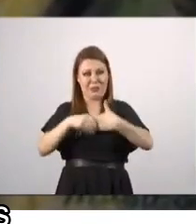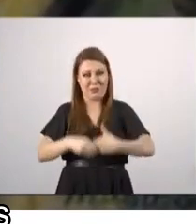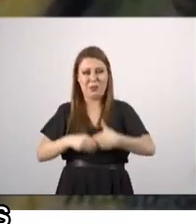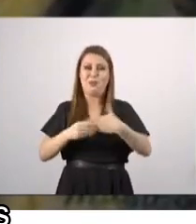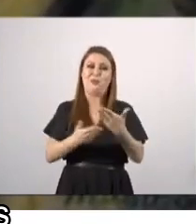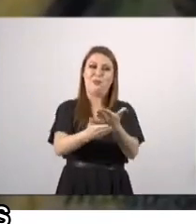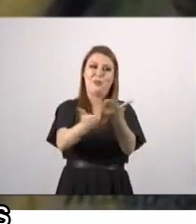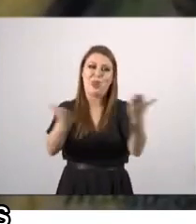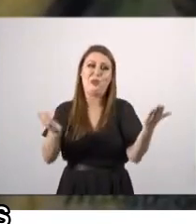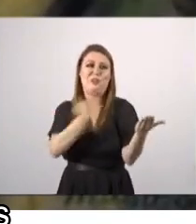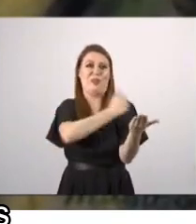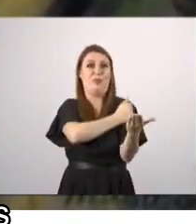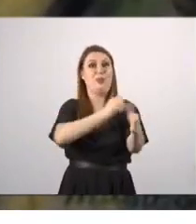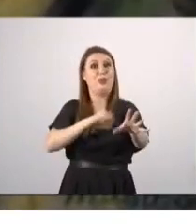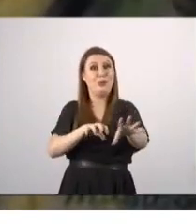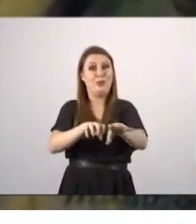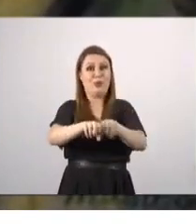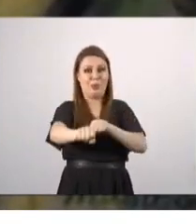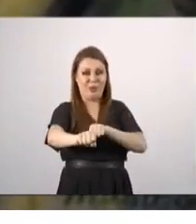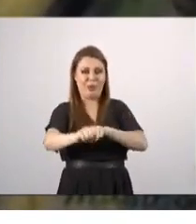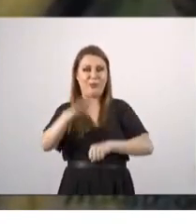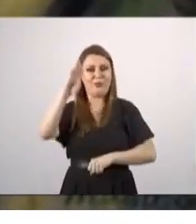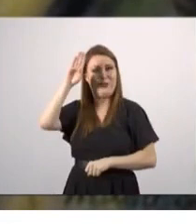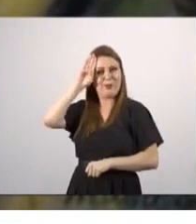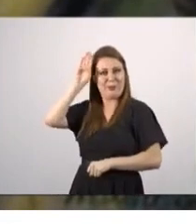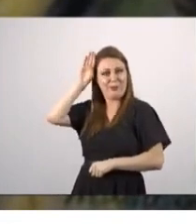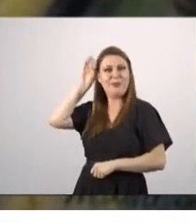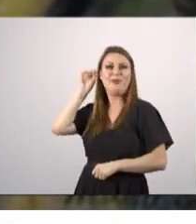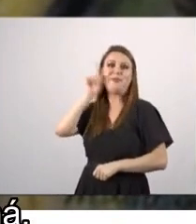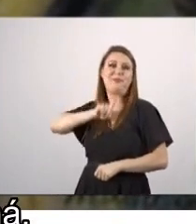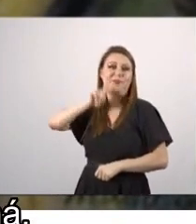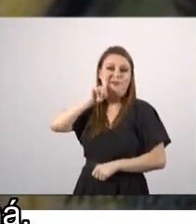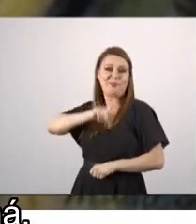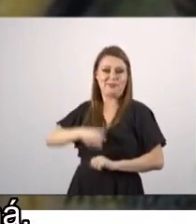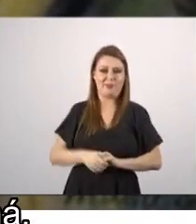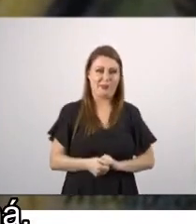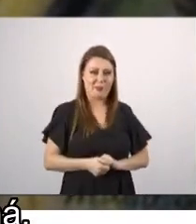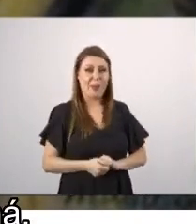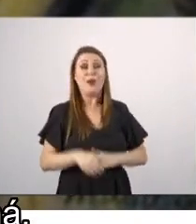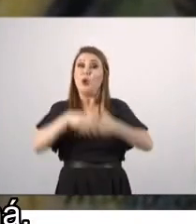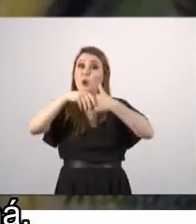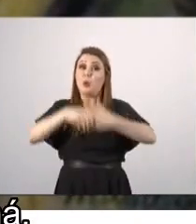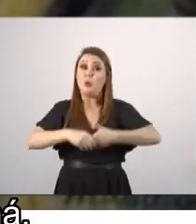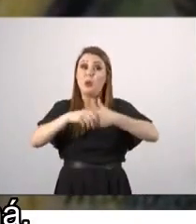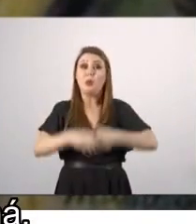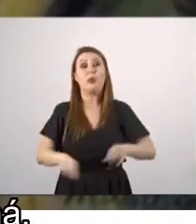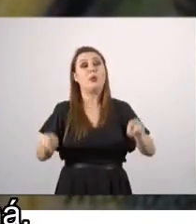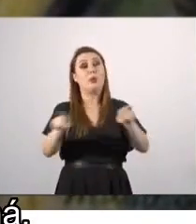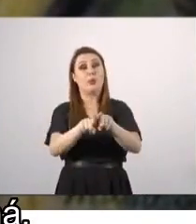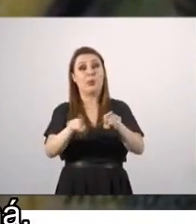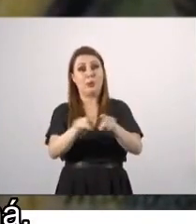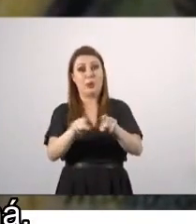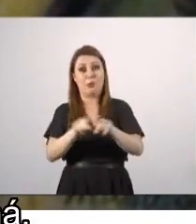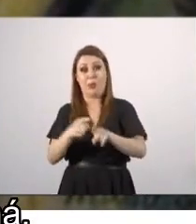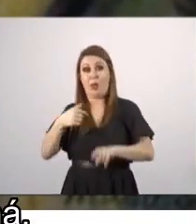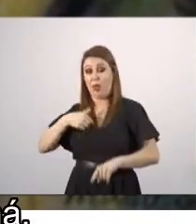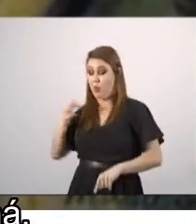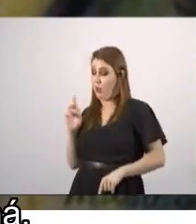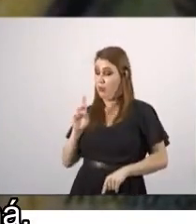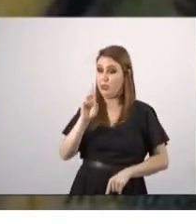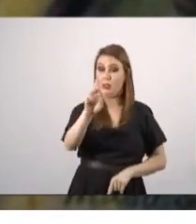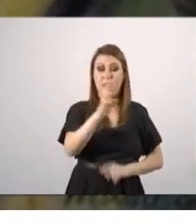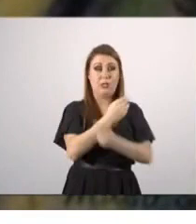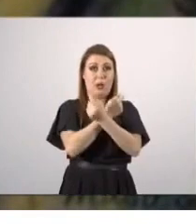aos nossos formandos do American Academy. Cumprimento também, em nome da PUC